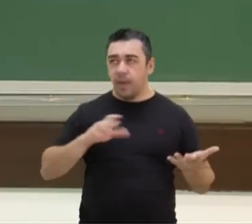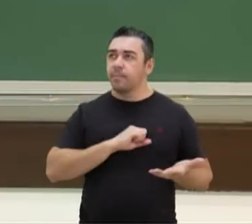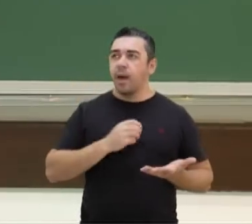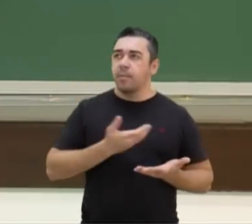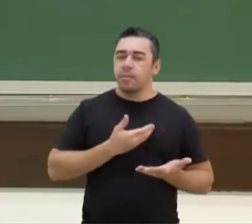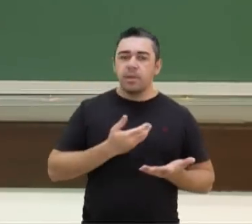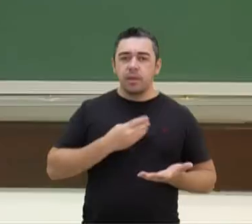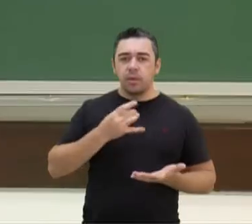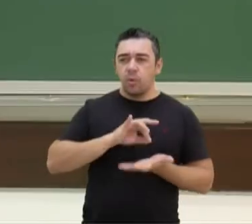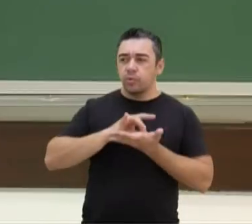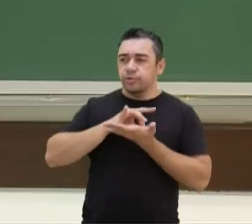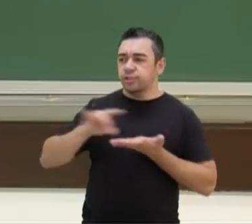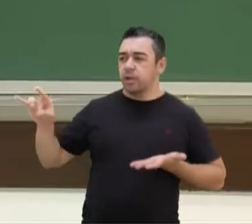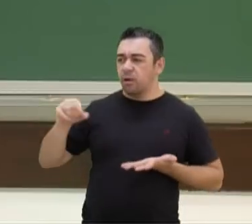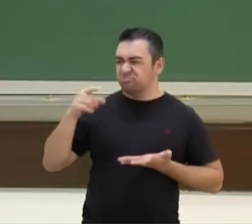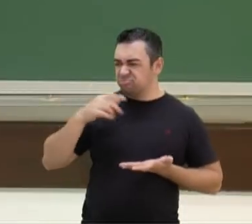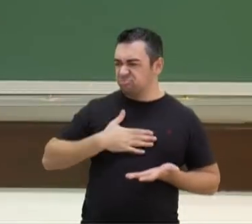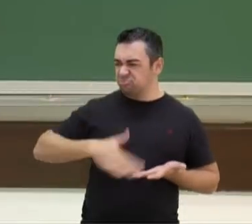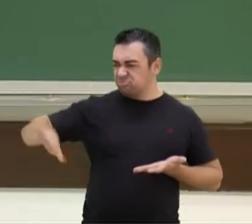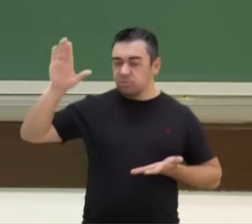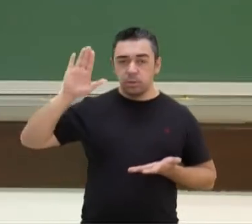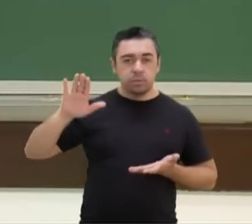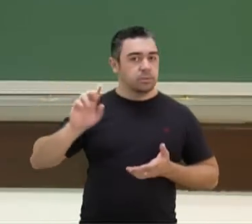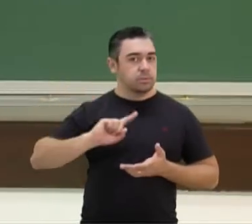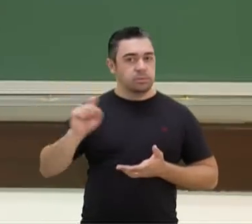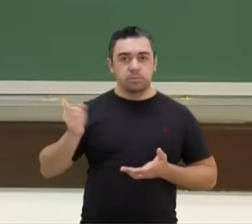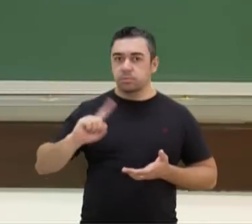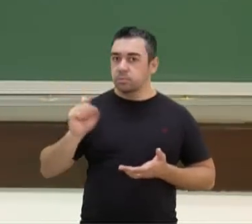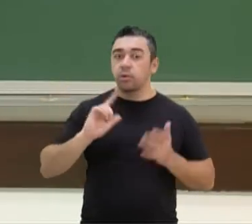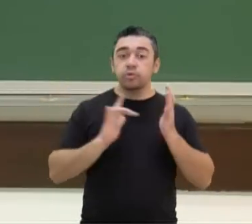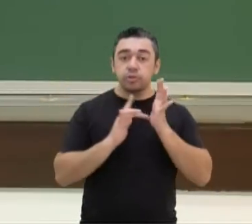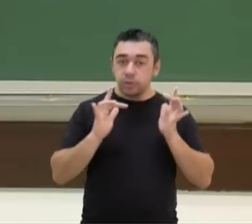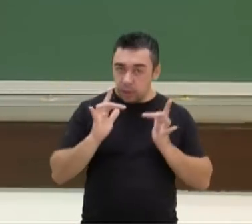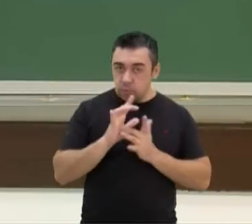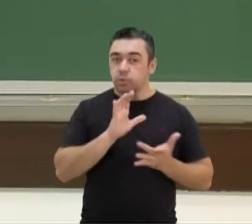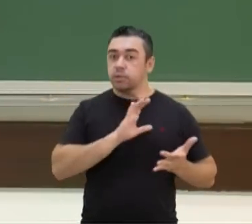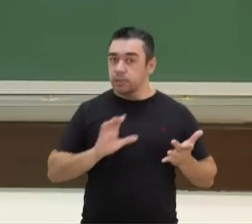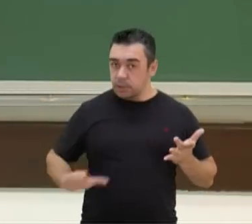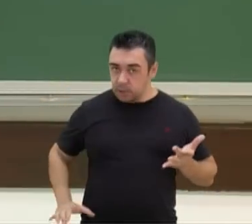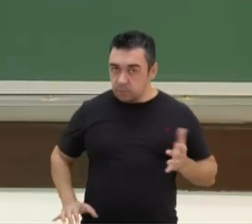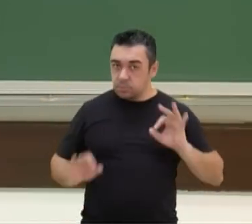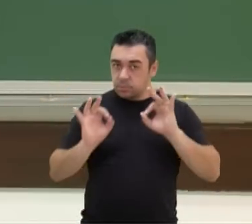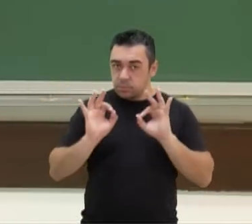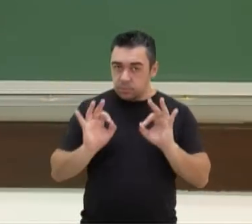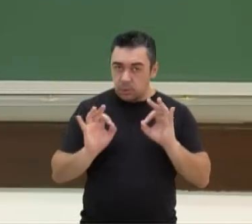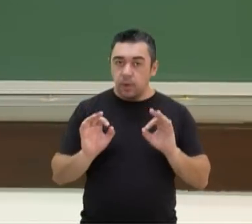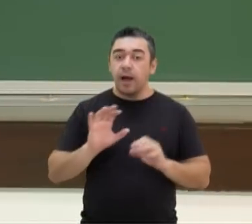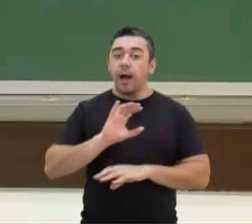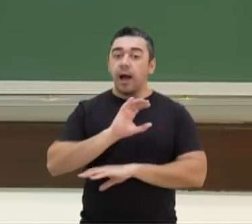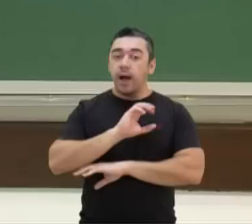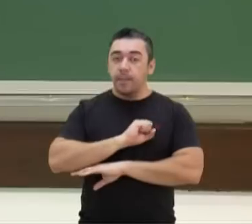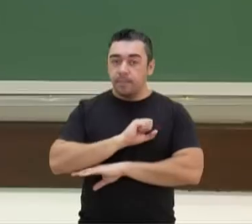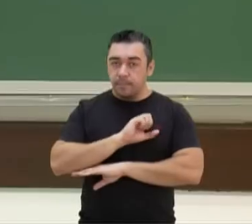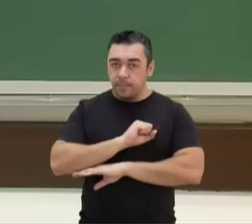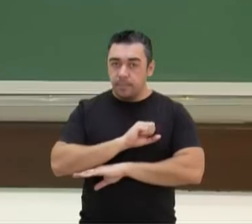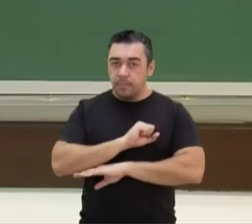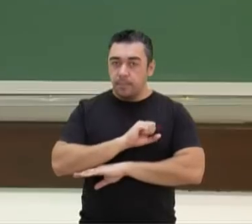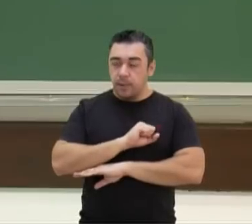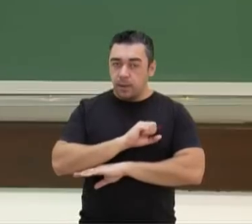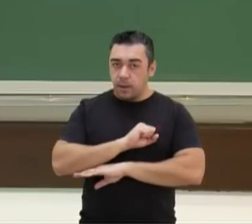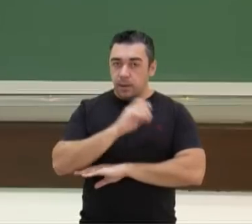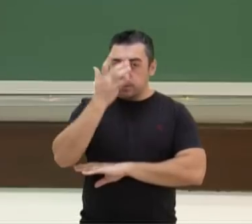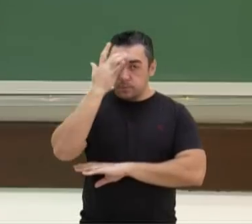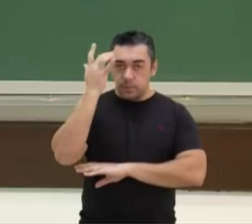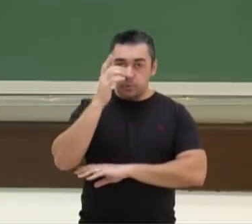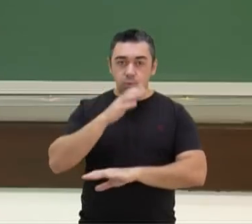amigos e odiar os inimigos? Não. No cristianismo de Jesus Cristo, claro, você tem que amar os inimigos